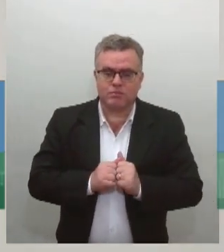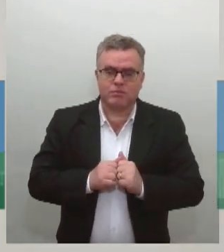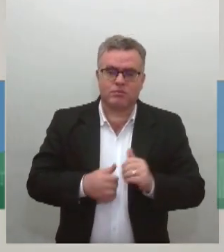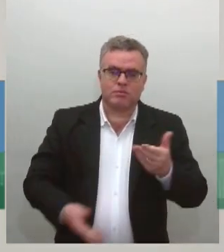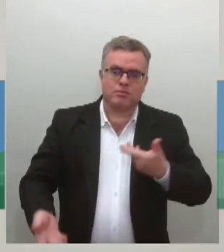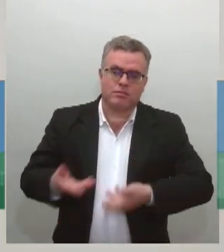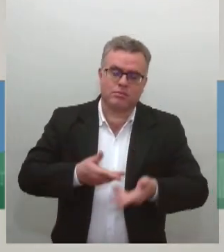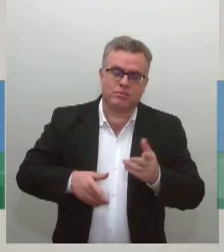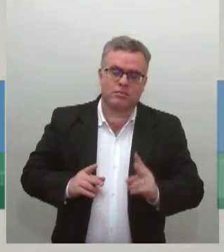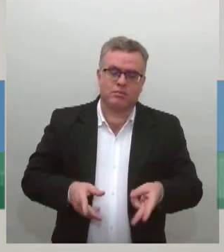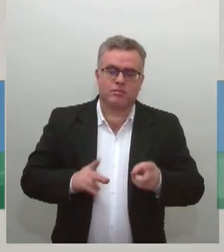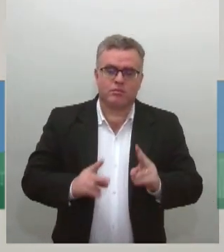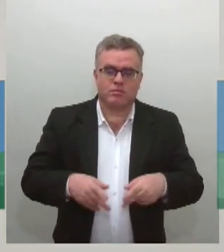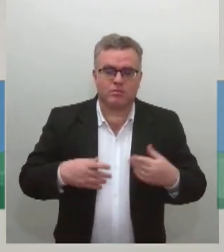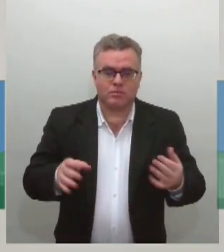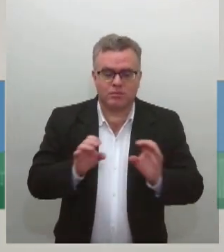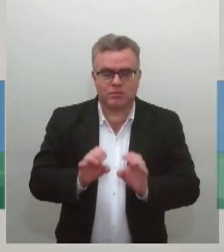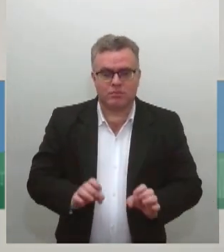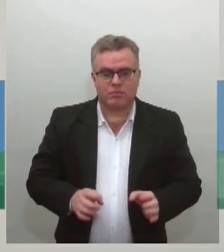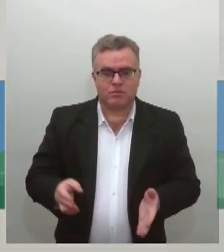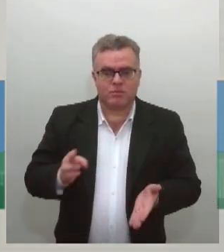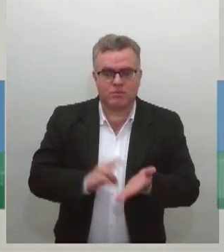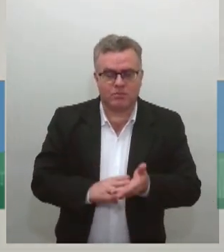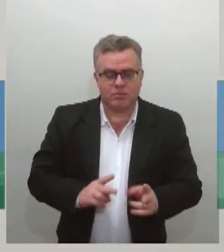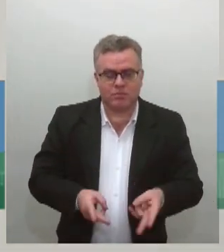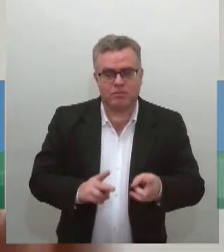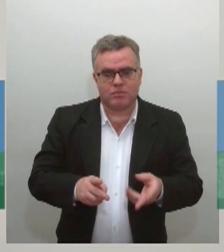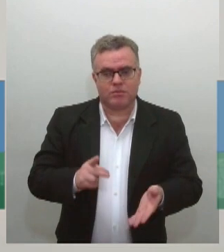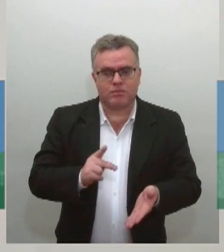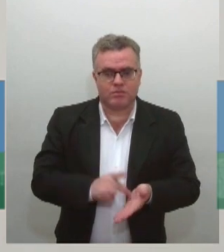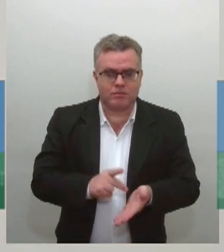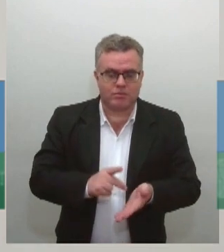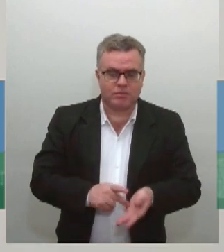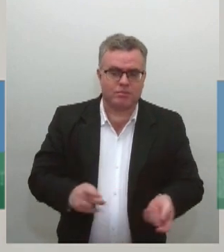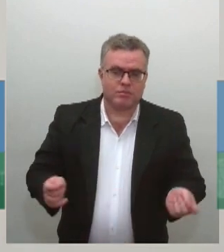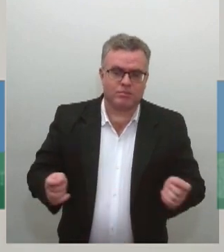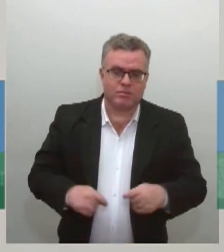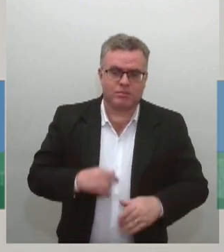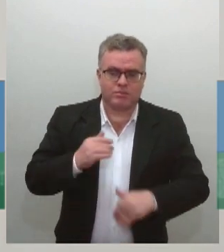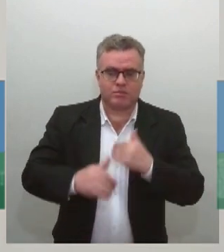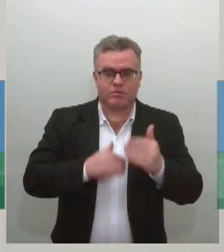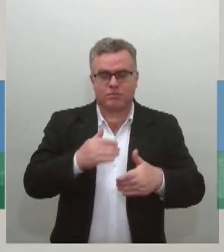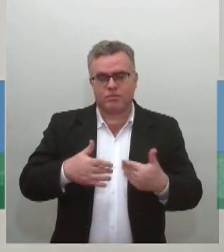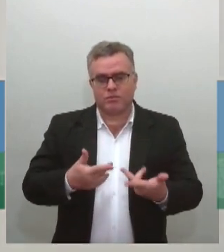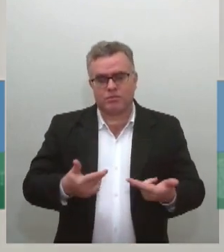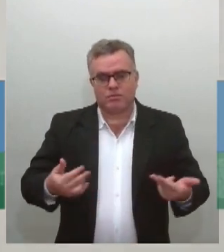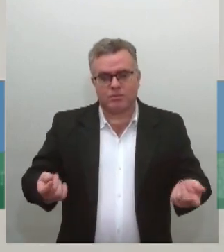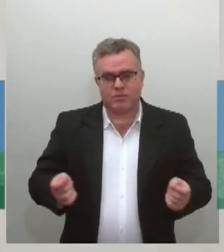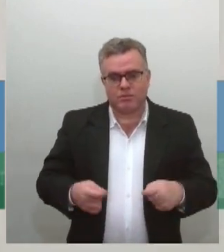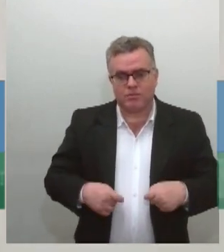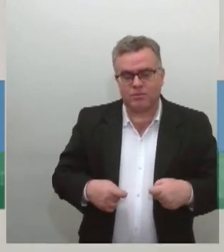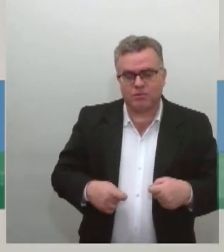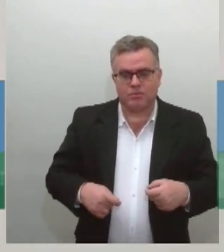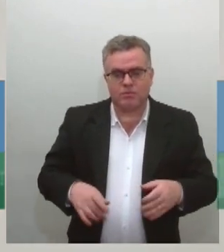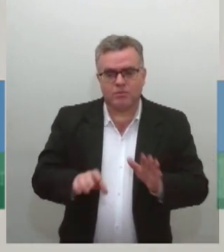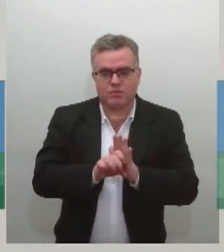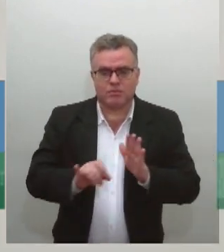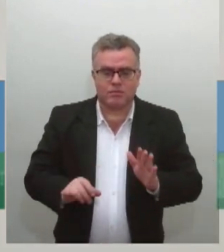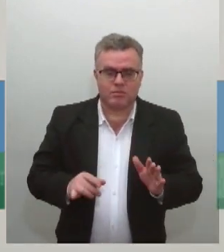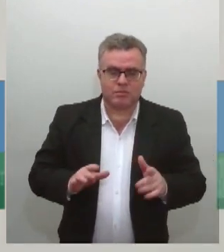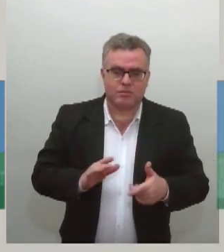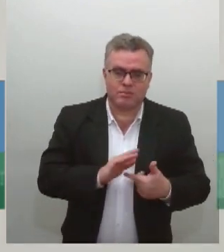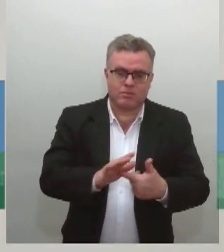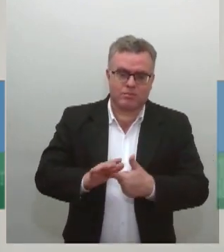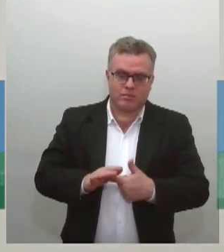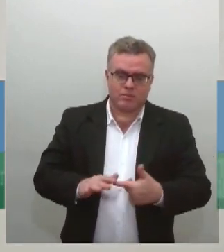de cultura são comitês que foram passaram por um processo seletivo através de edital, são organizações da sociedade